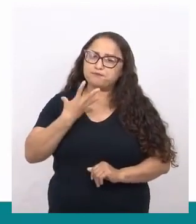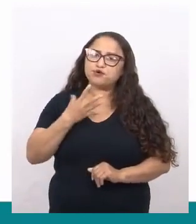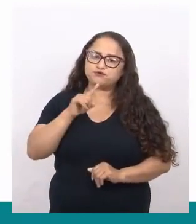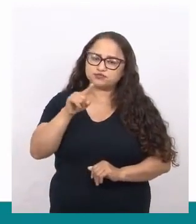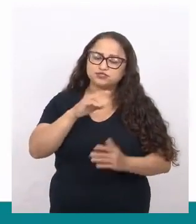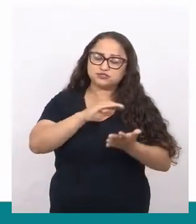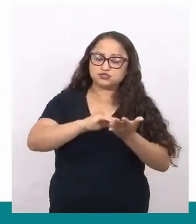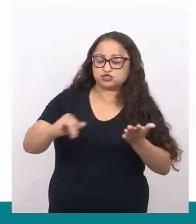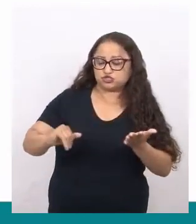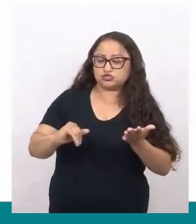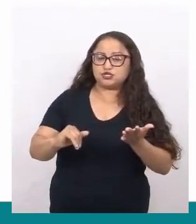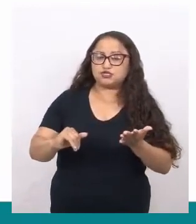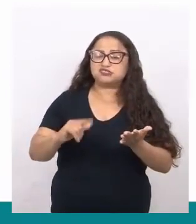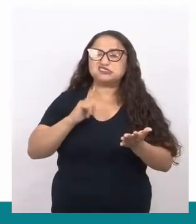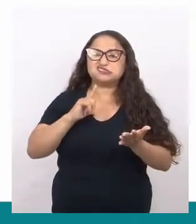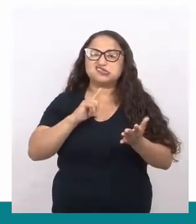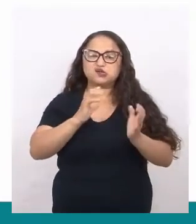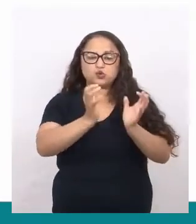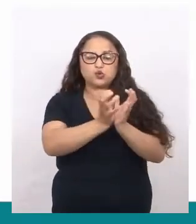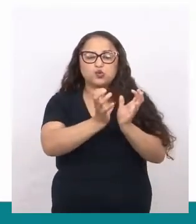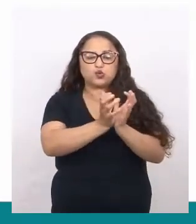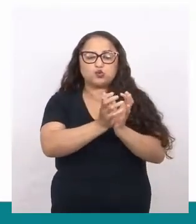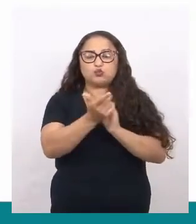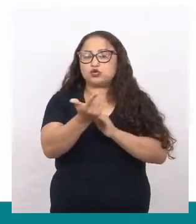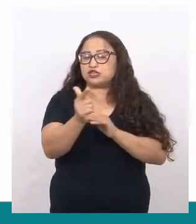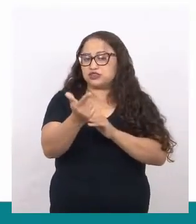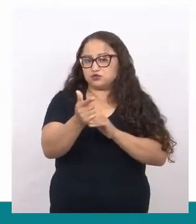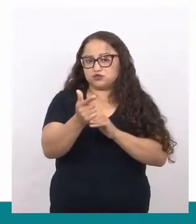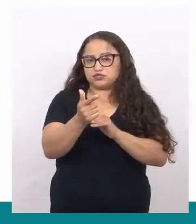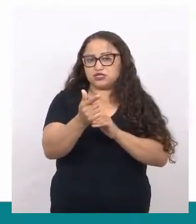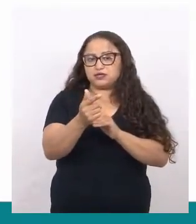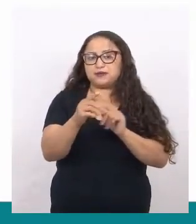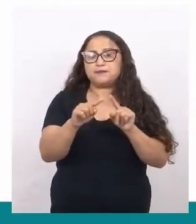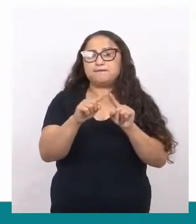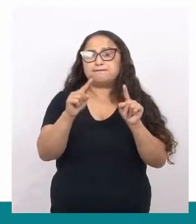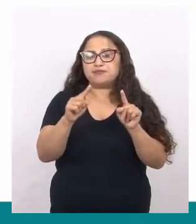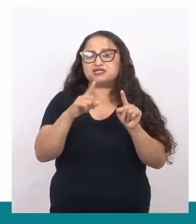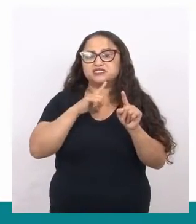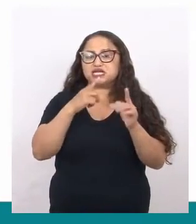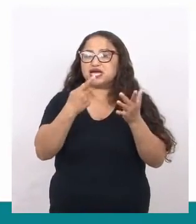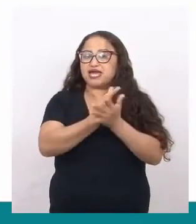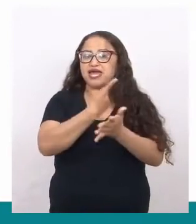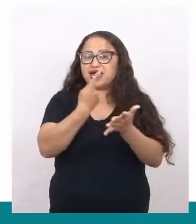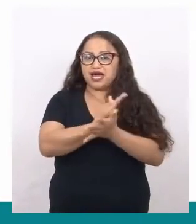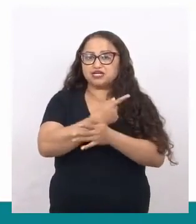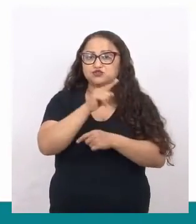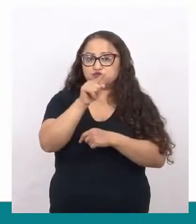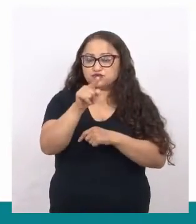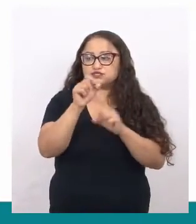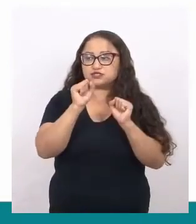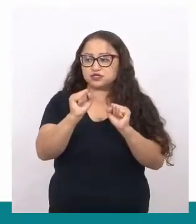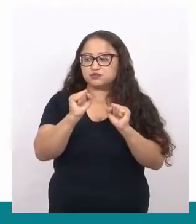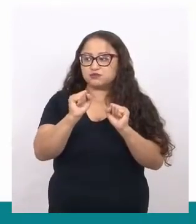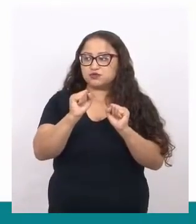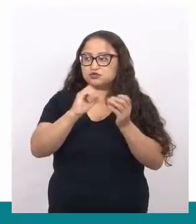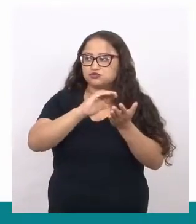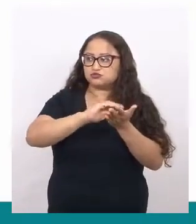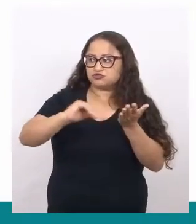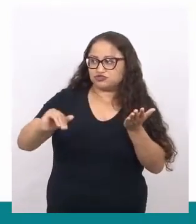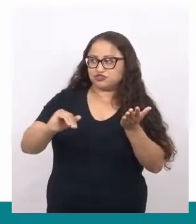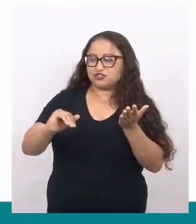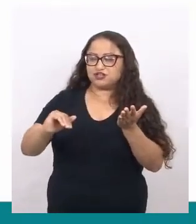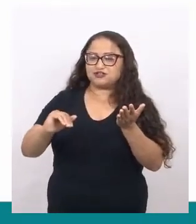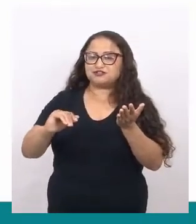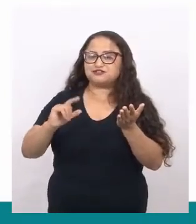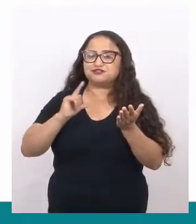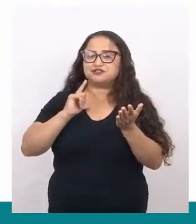Verificou que tem ali alguma turma que não existe, que foi homologada de forma incorreta, vocês podem excluir e esse saldo não vai